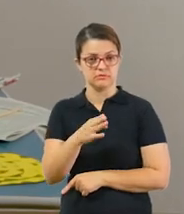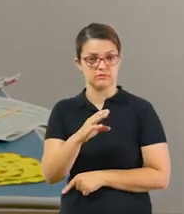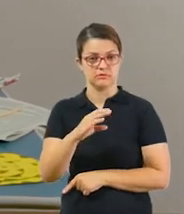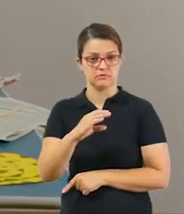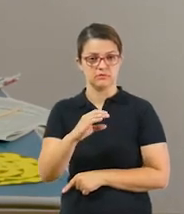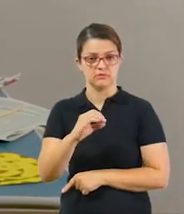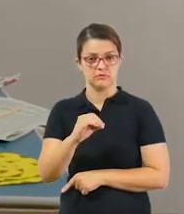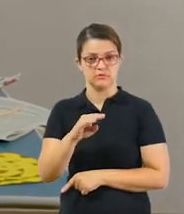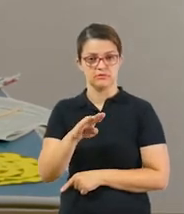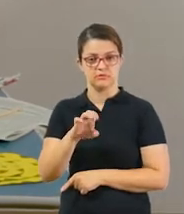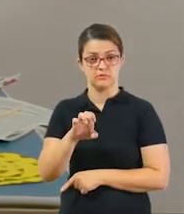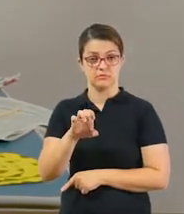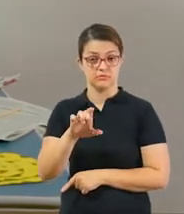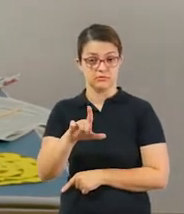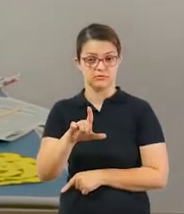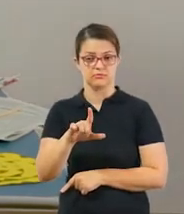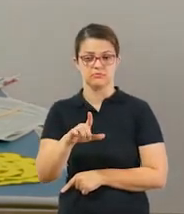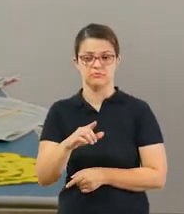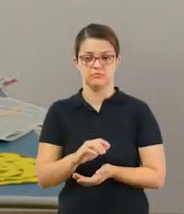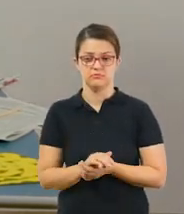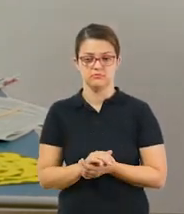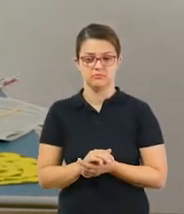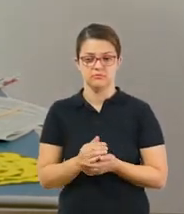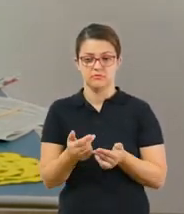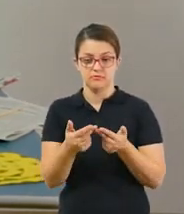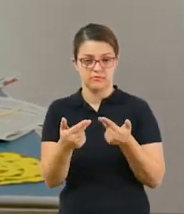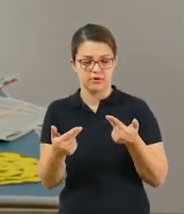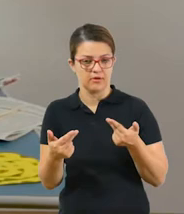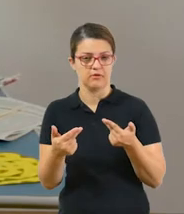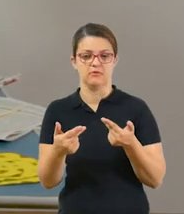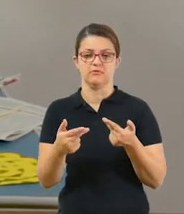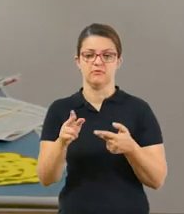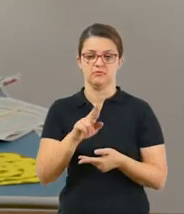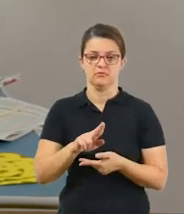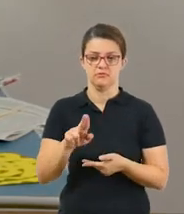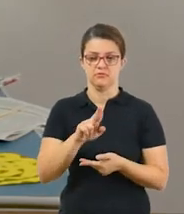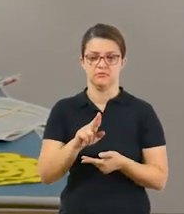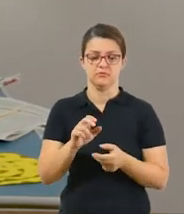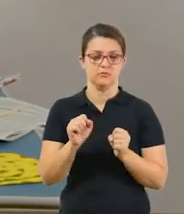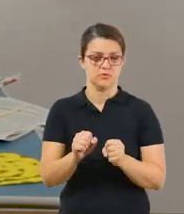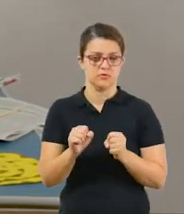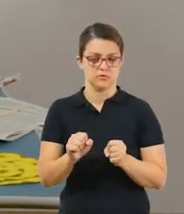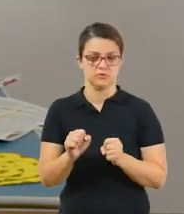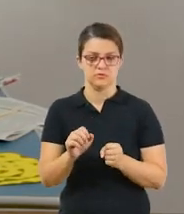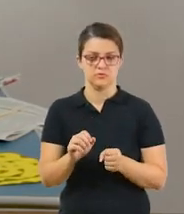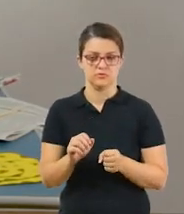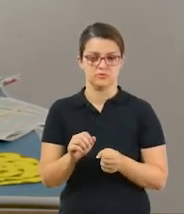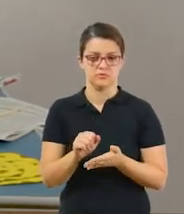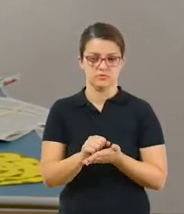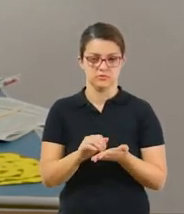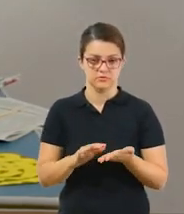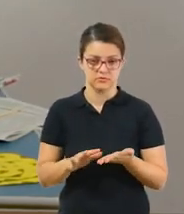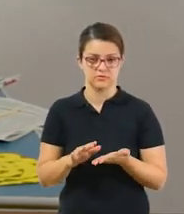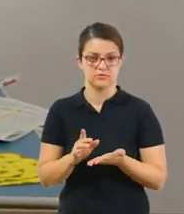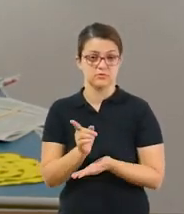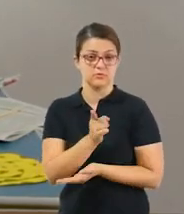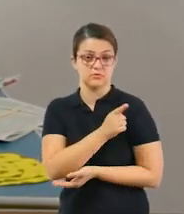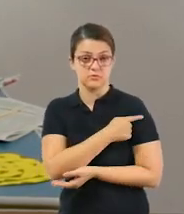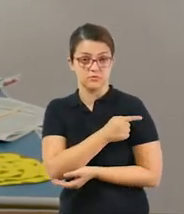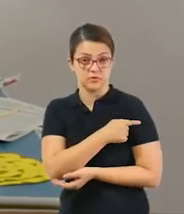com móbiles tá e nós temos aqui uma atividade que serão pode ser realizada com alunos do 1º